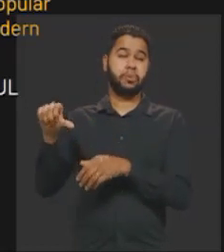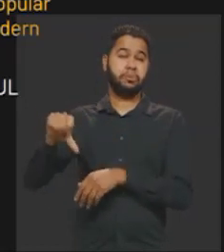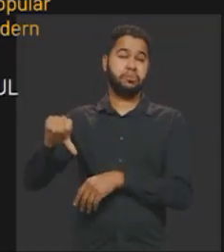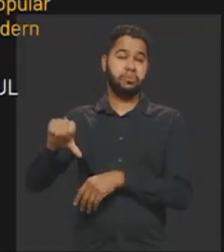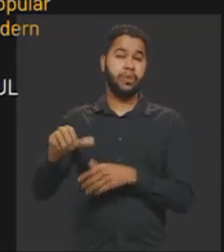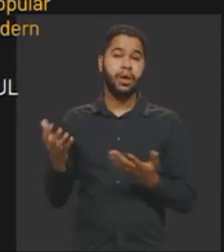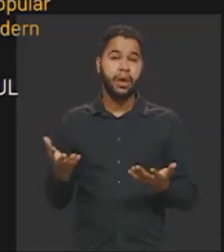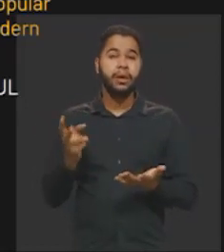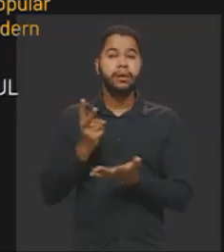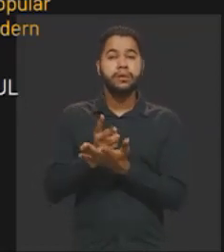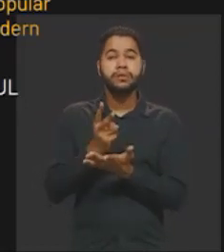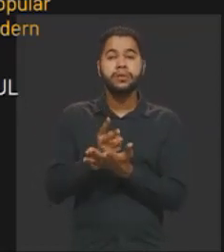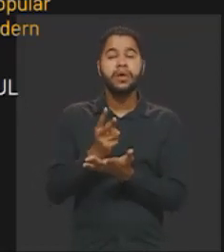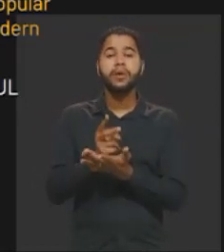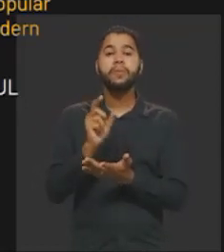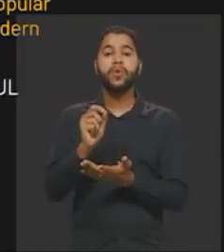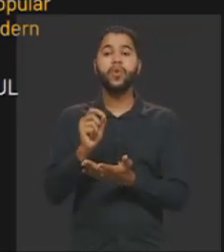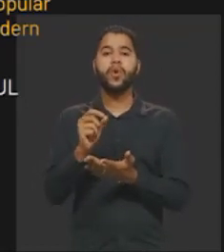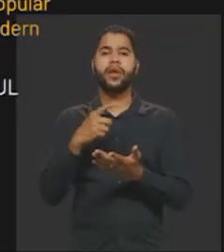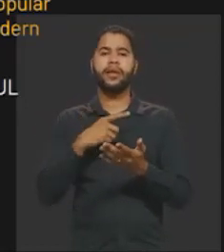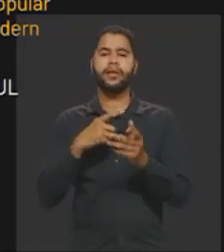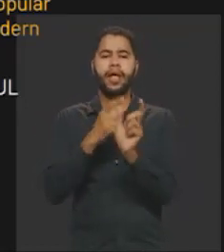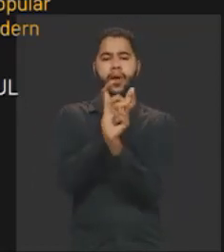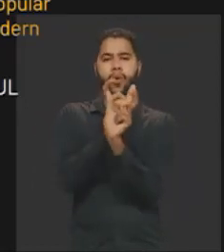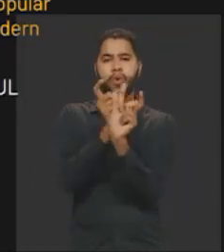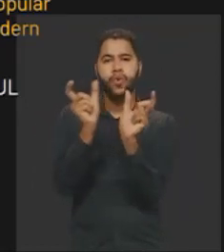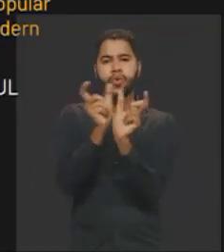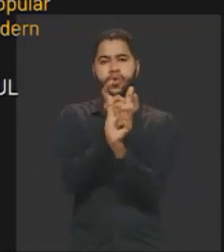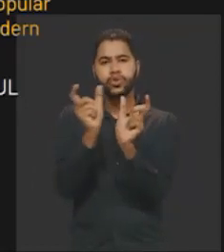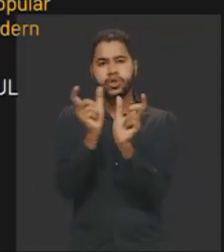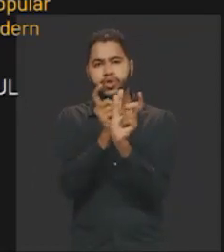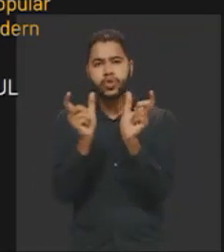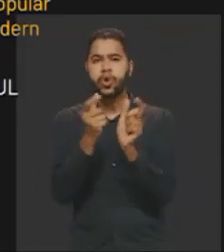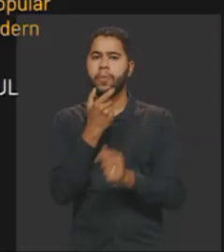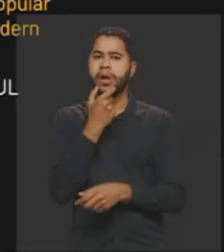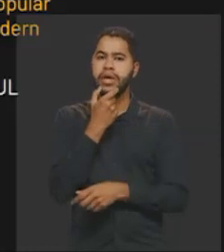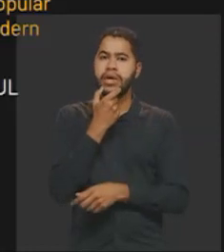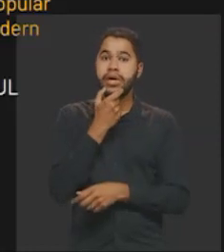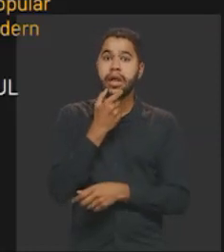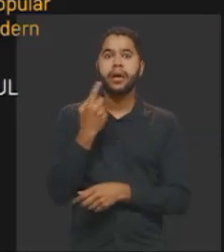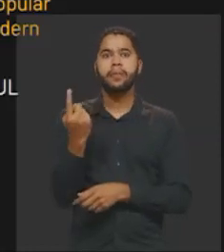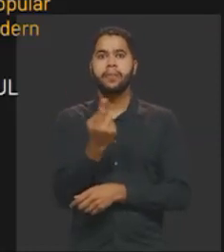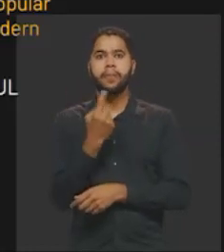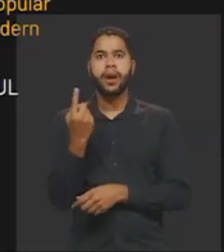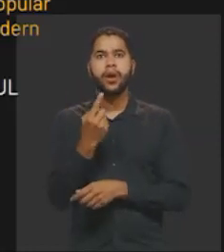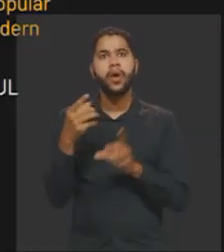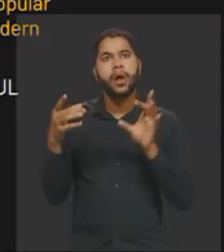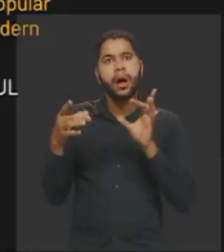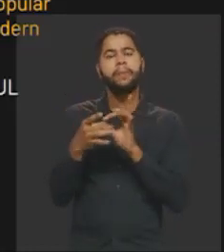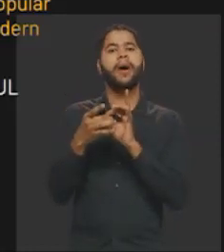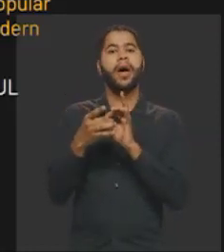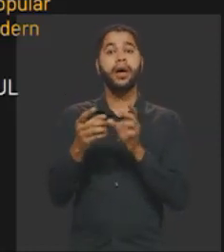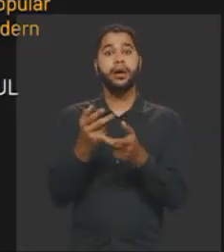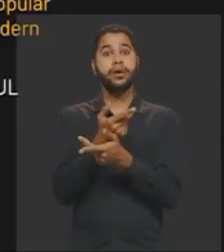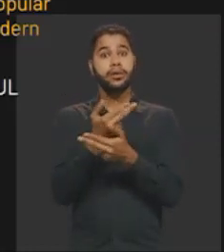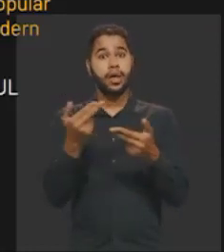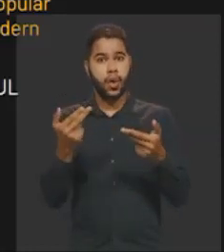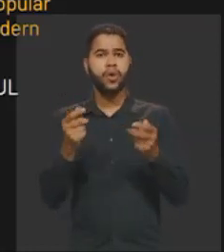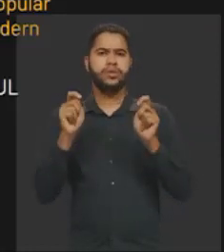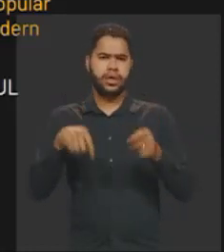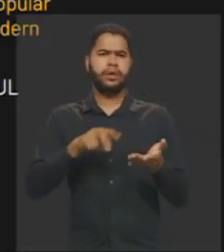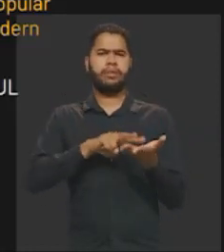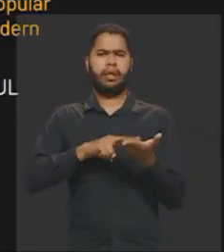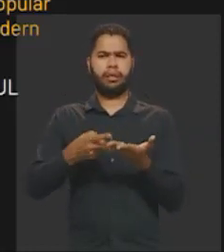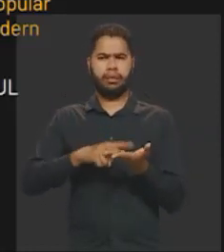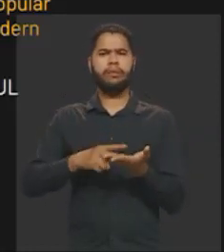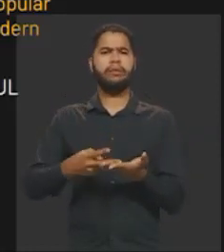coloco aqui o sinônimo em inglês ou a definição em inglês para a gente desligar. Tem coisas que a gente traduz, tem